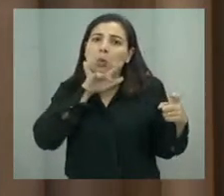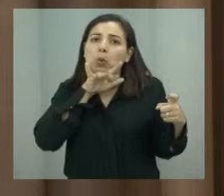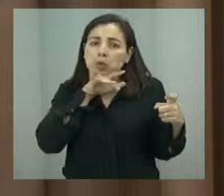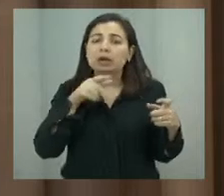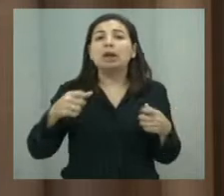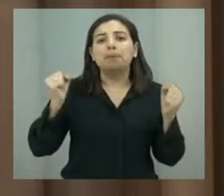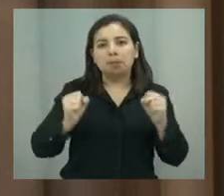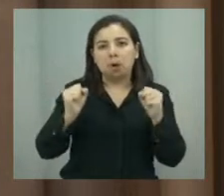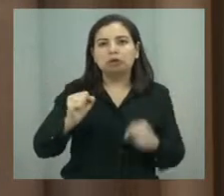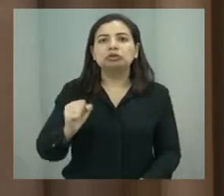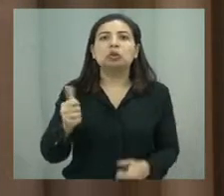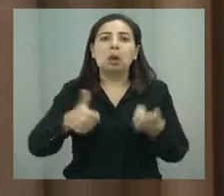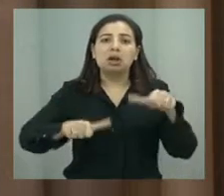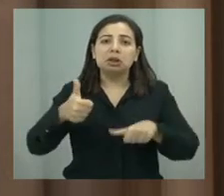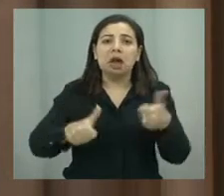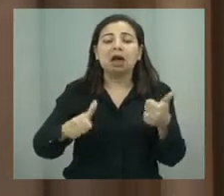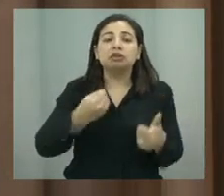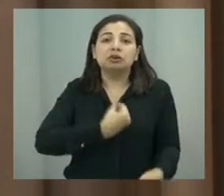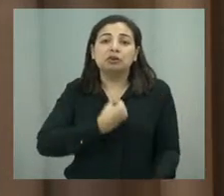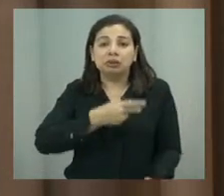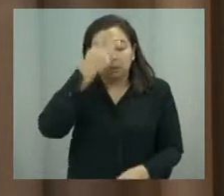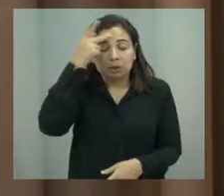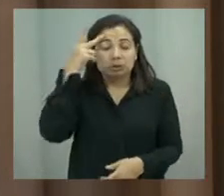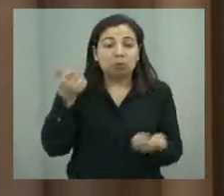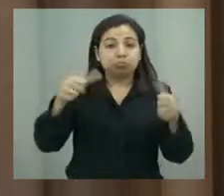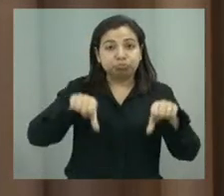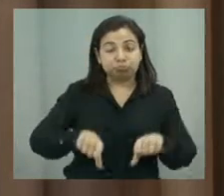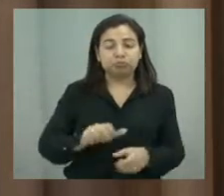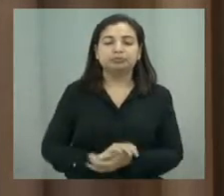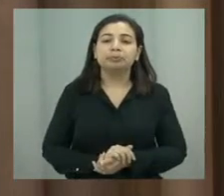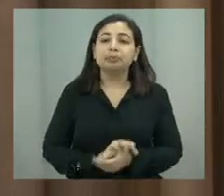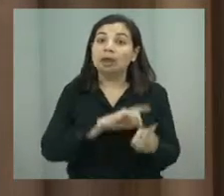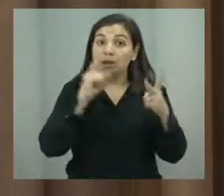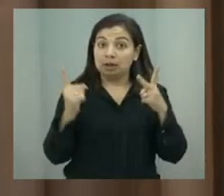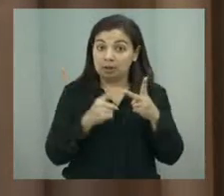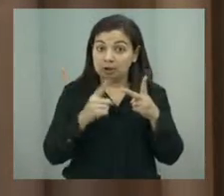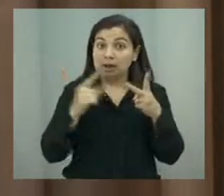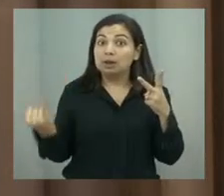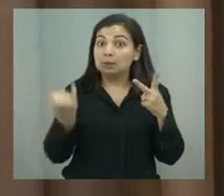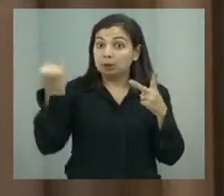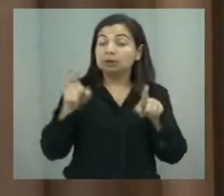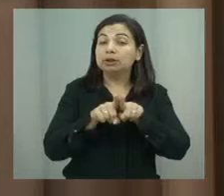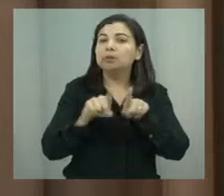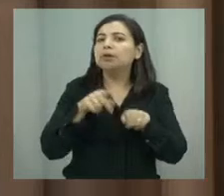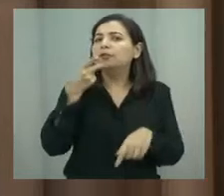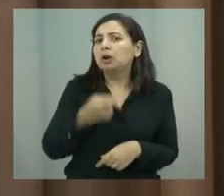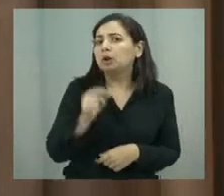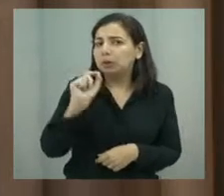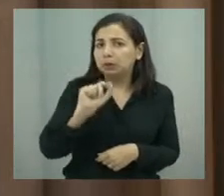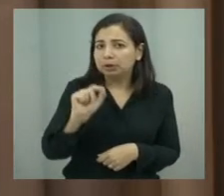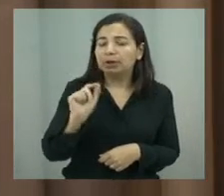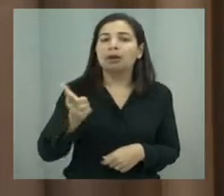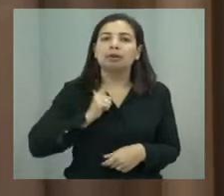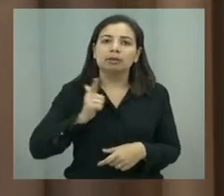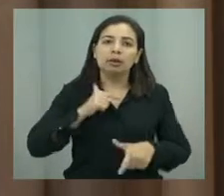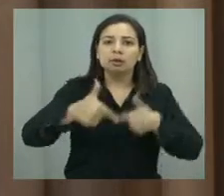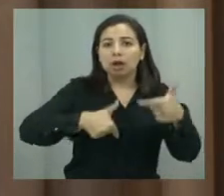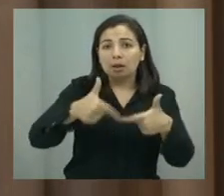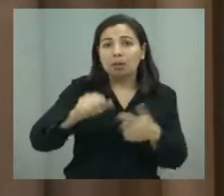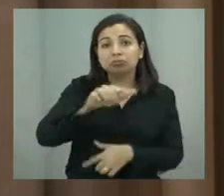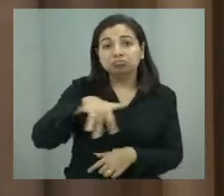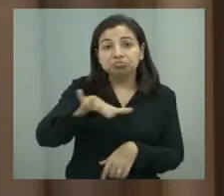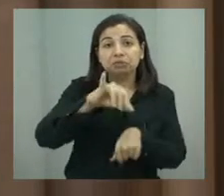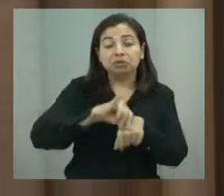qualidade de vida das pessoas. E o segundo aspecto, tão importante quanto, é falar sobre os trabalhos feitos no município